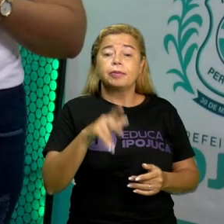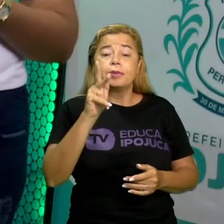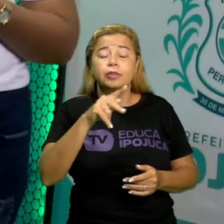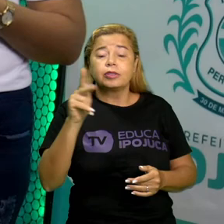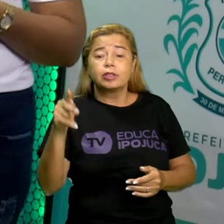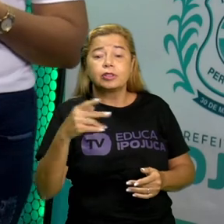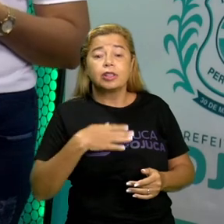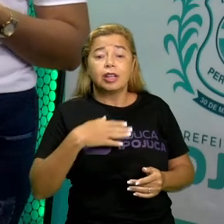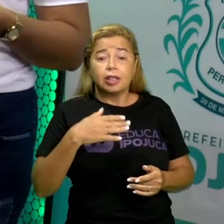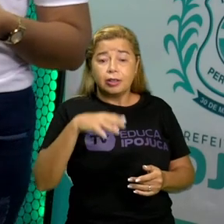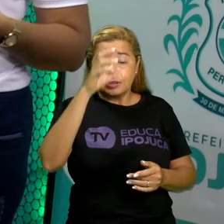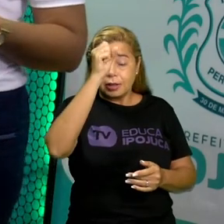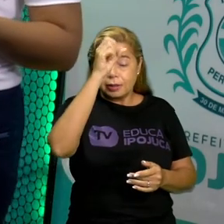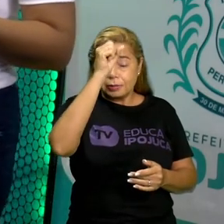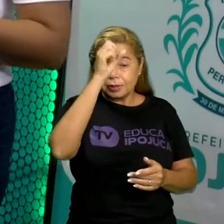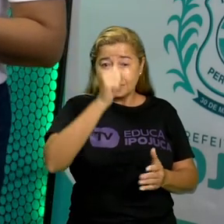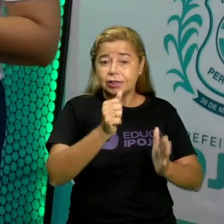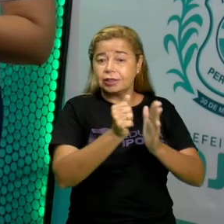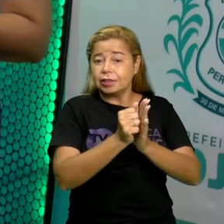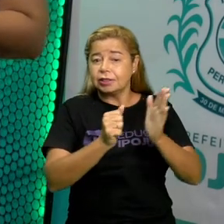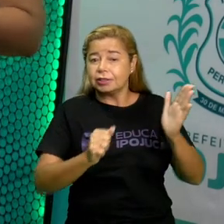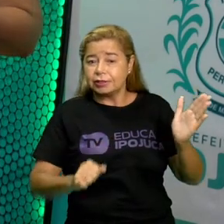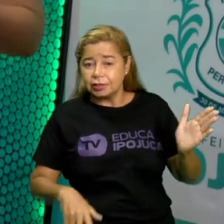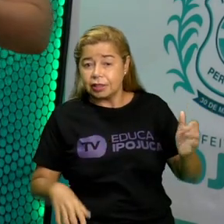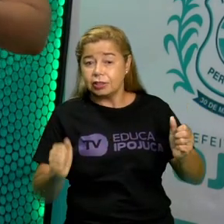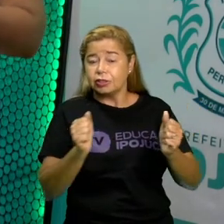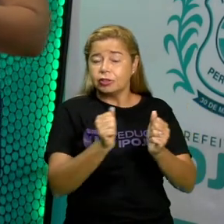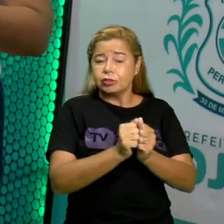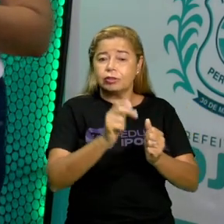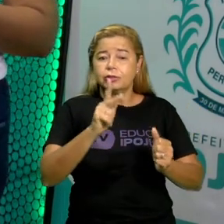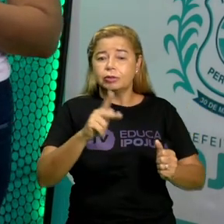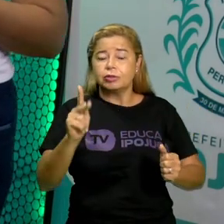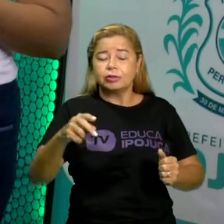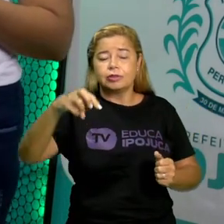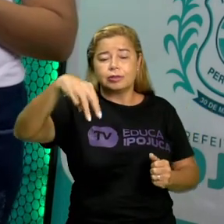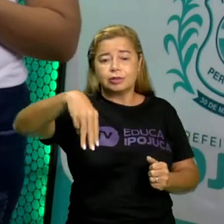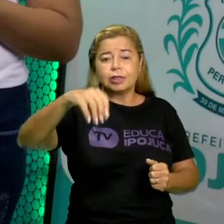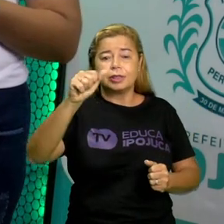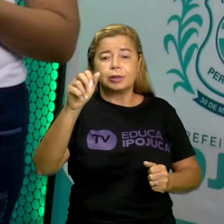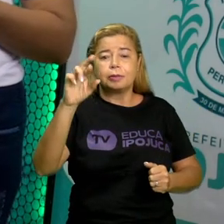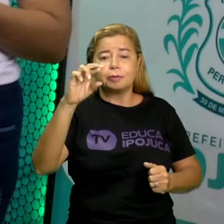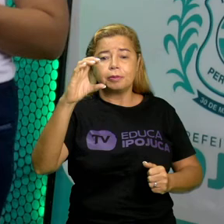Lá na TV Ipojuca. E aqui eu quero que a senhora veja se está certo